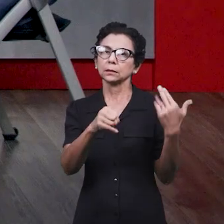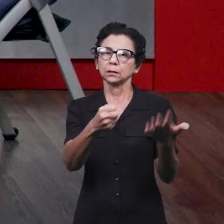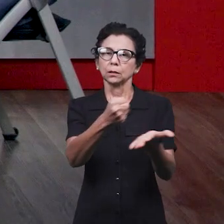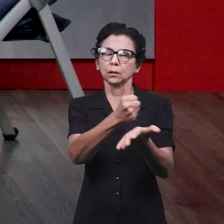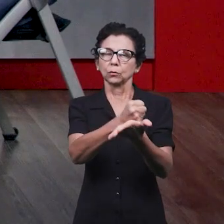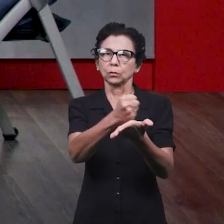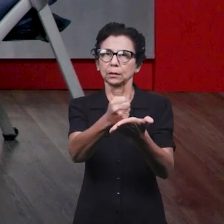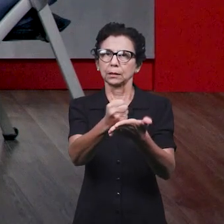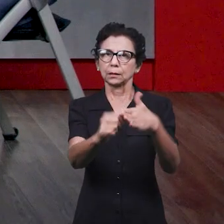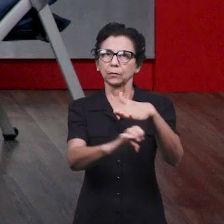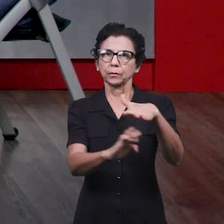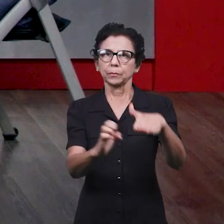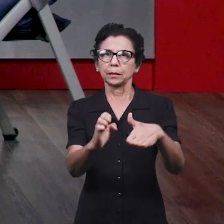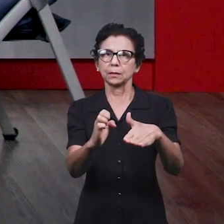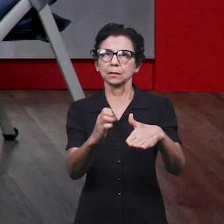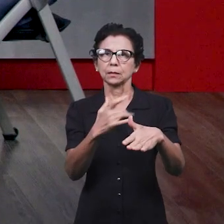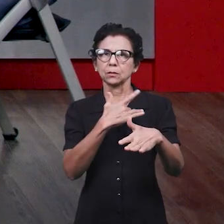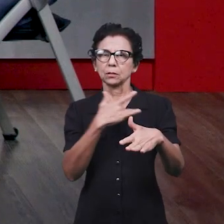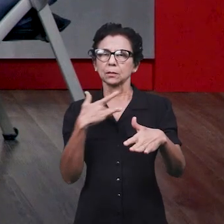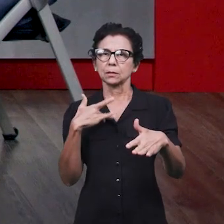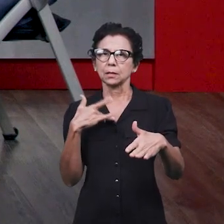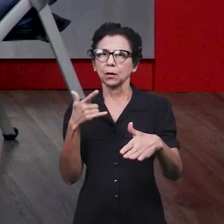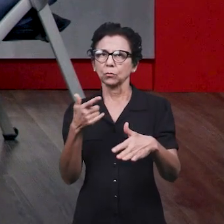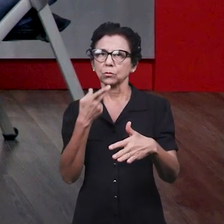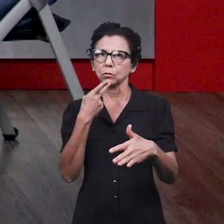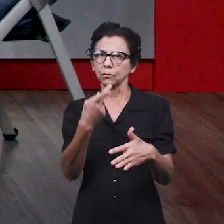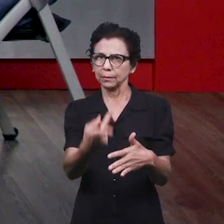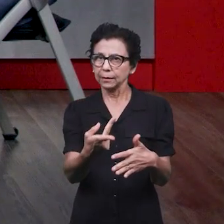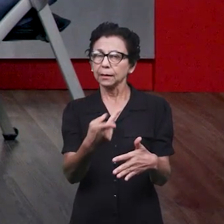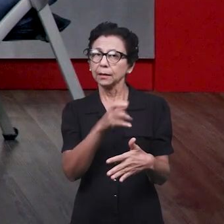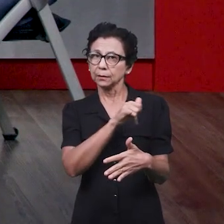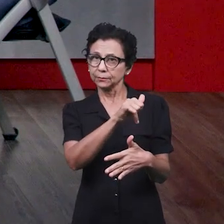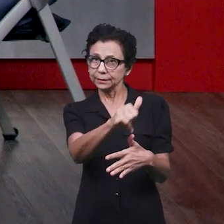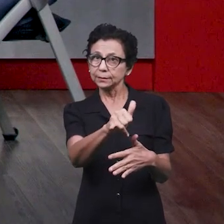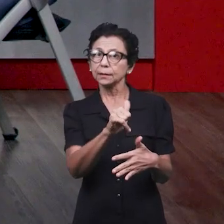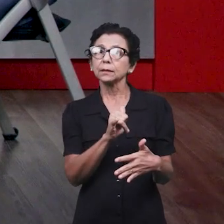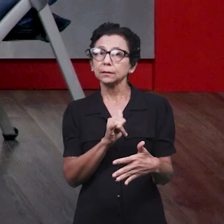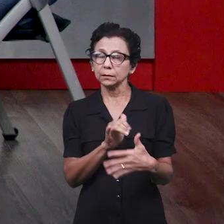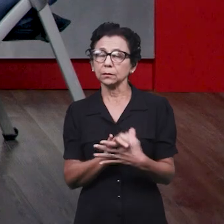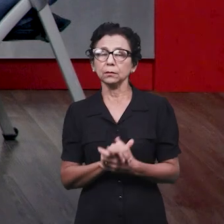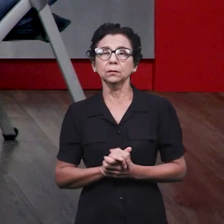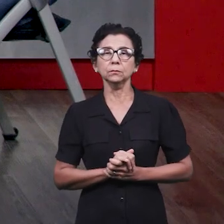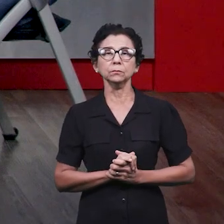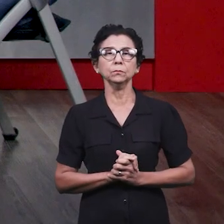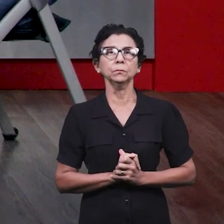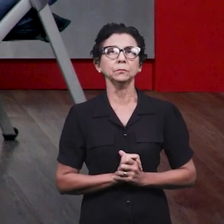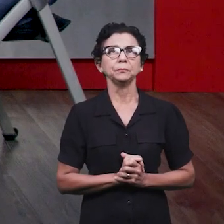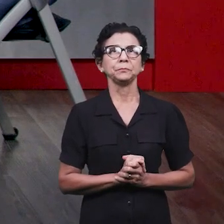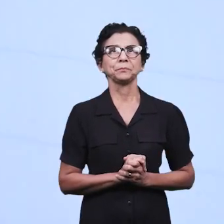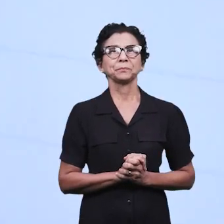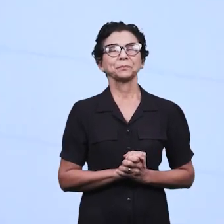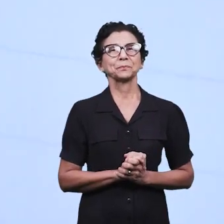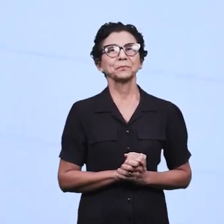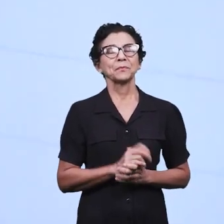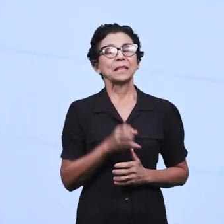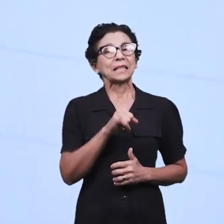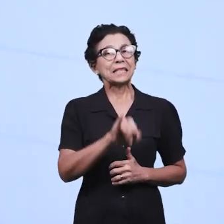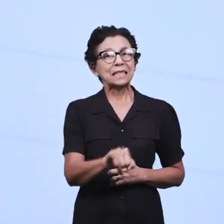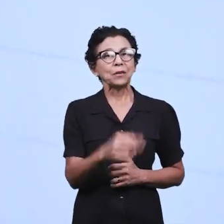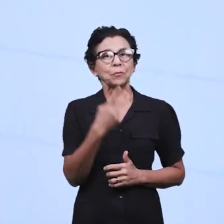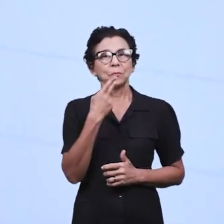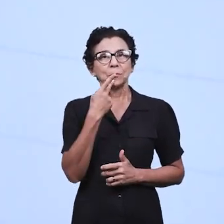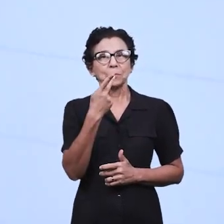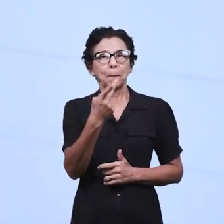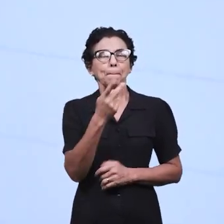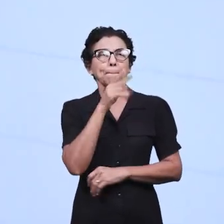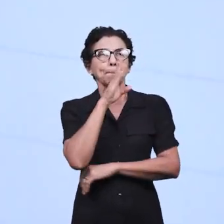fé para o plano de saúde essa informação, tem que declarar isso. E precisa ser feito isso mesmo, porque se eu não fizer e